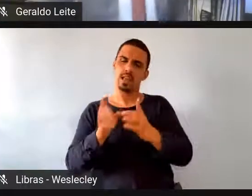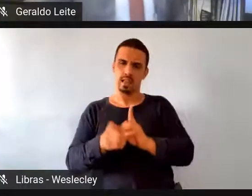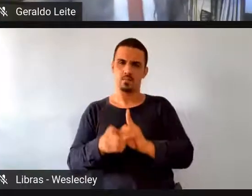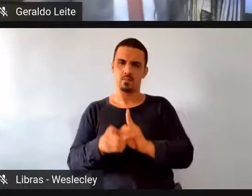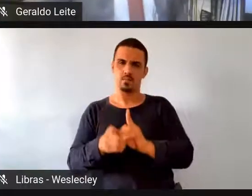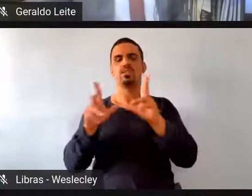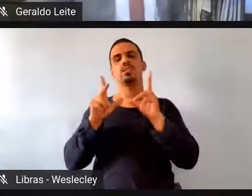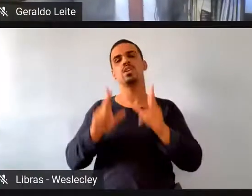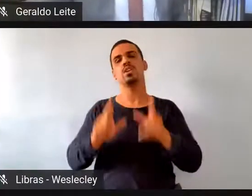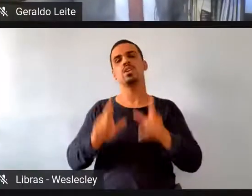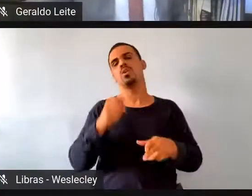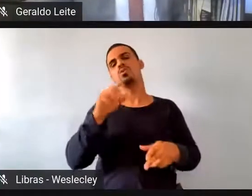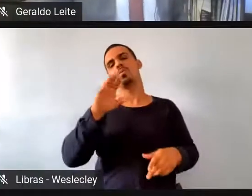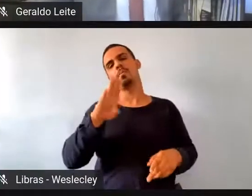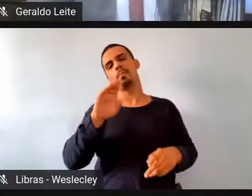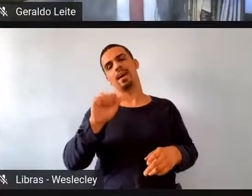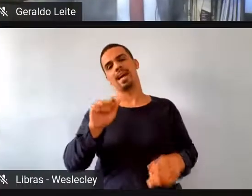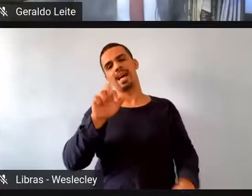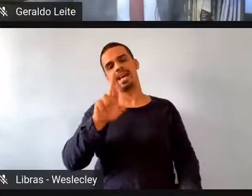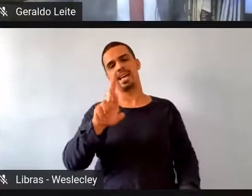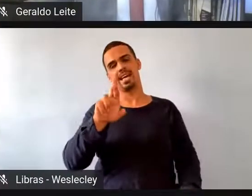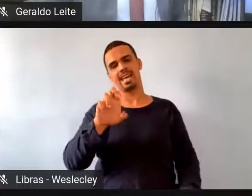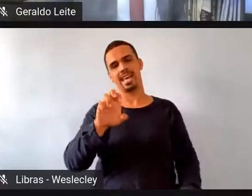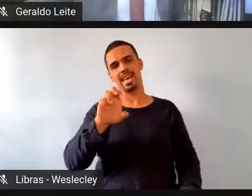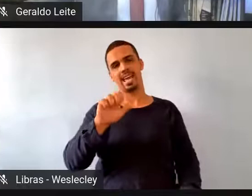Barack Obama em 2008, que